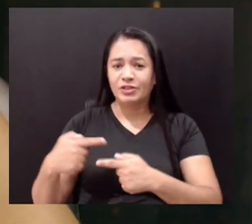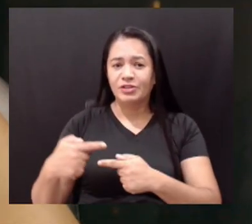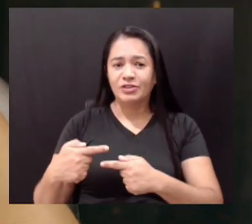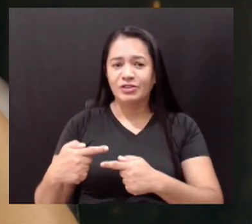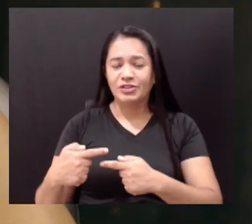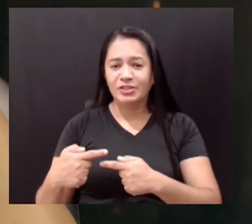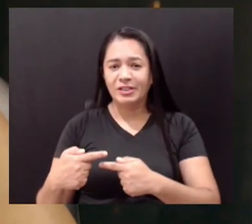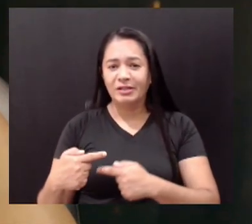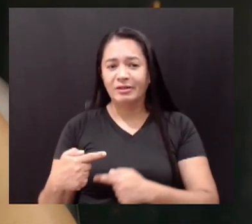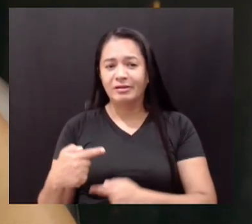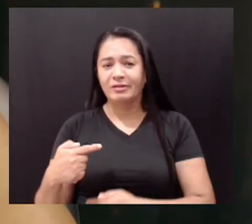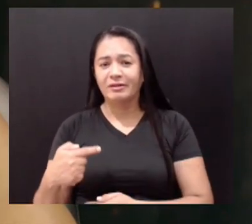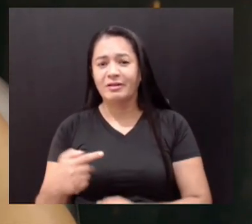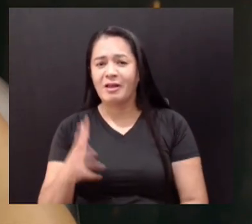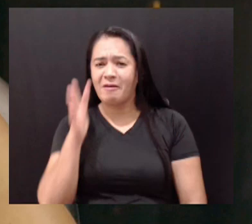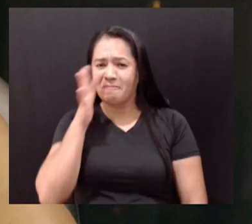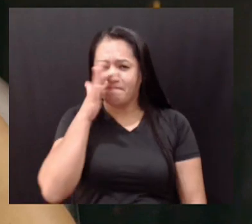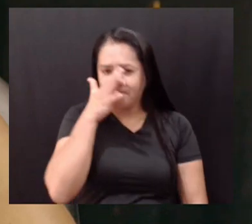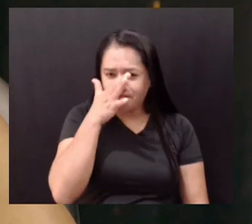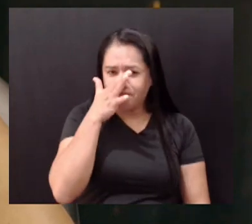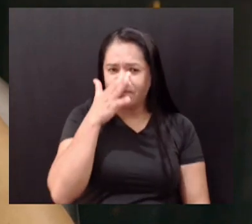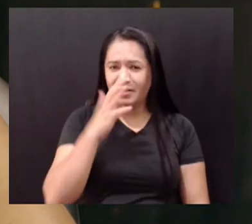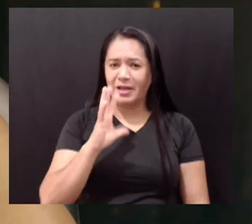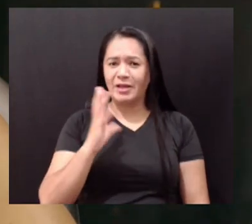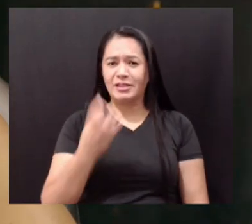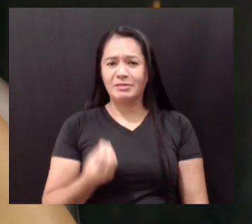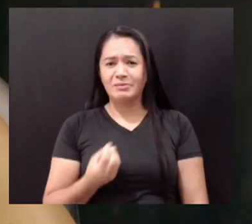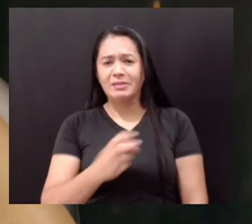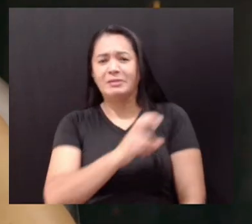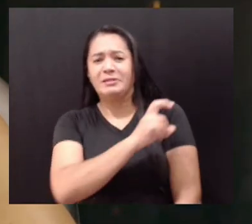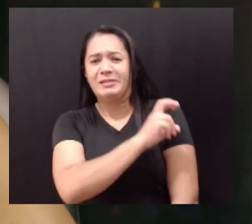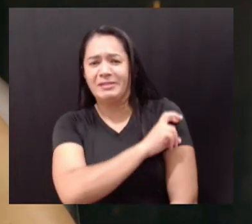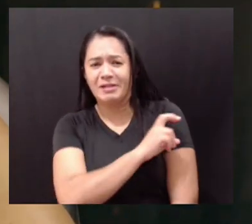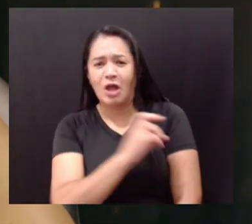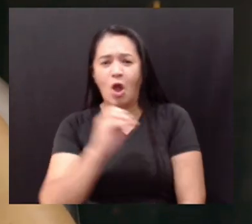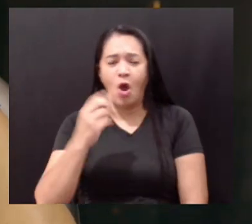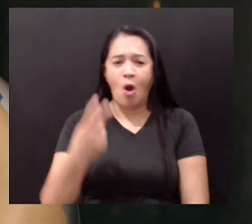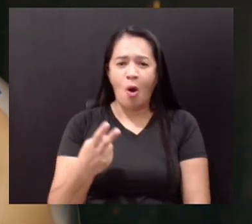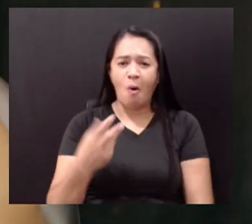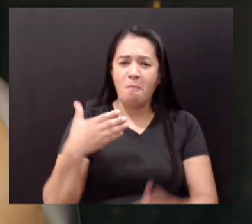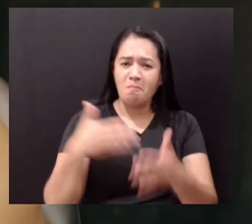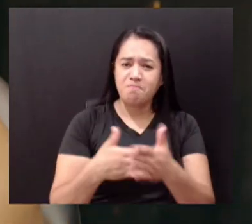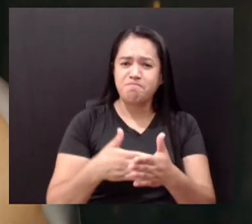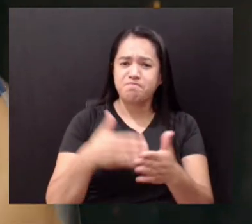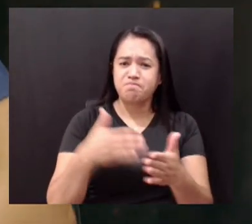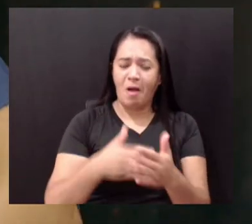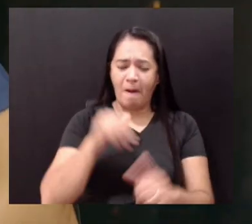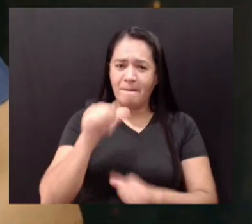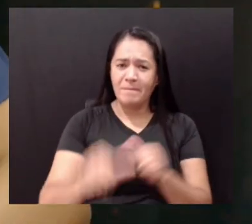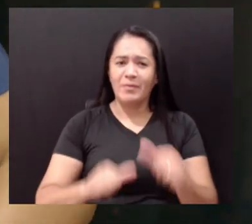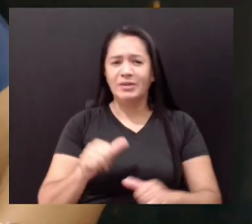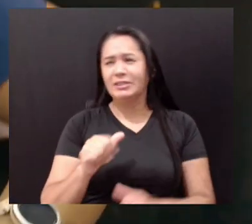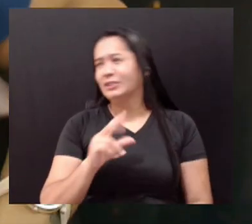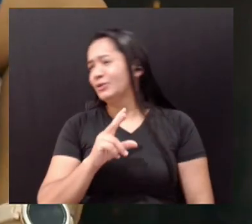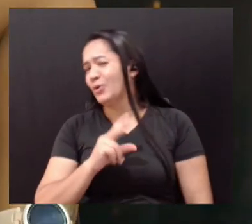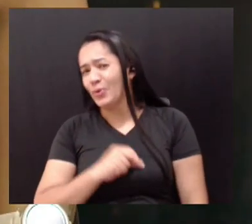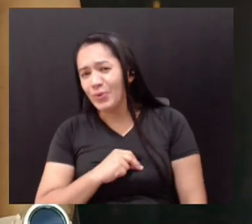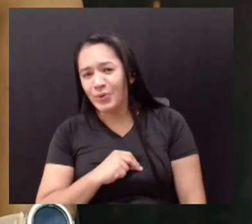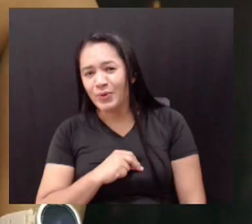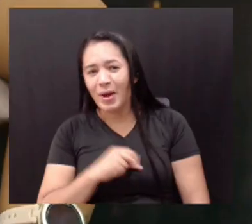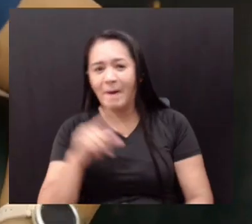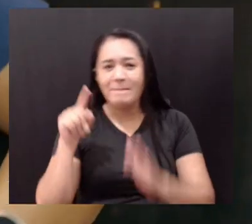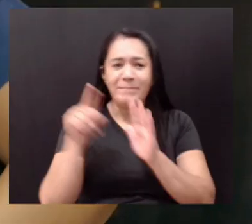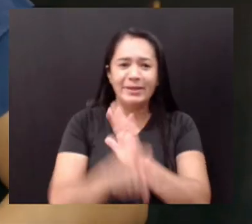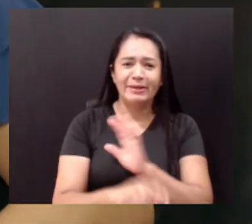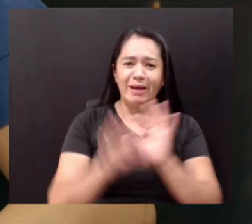teimosia, espírito de quinta série ou resistência à mudança. Nossa, a pergunta é muito grande, eu tô lendo aqui Nossa.